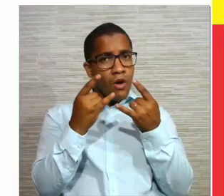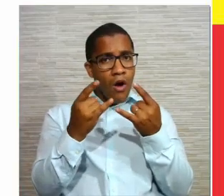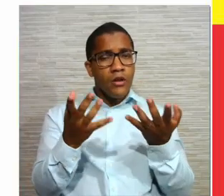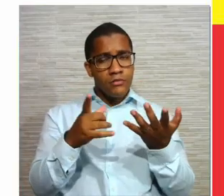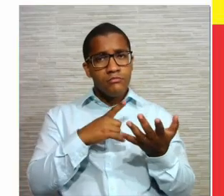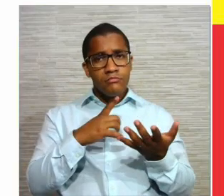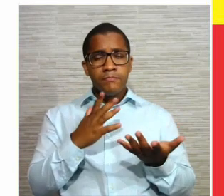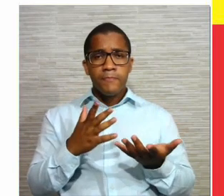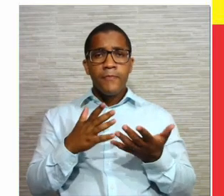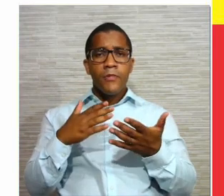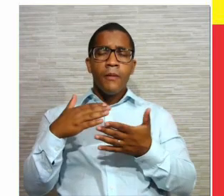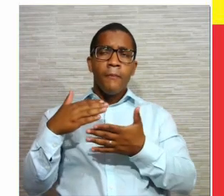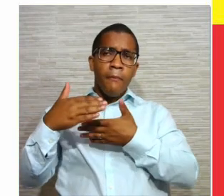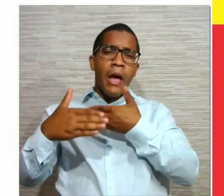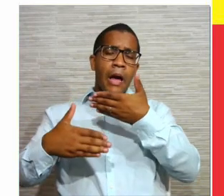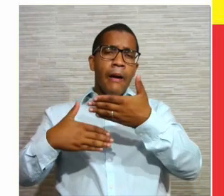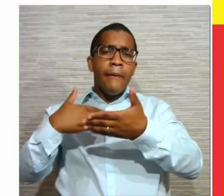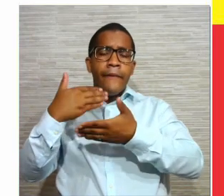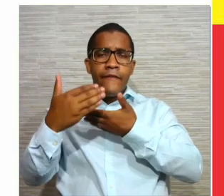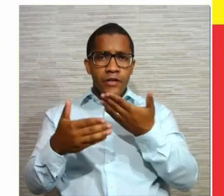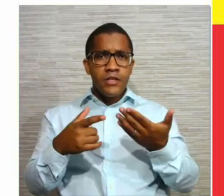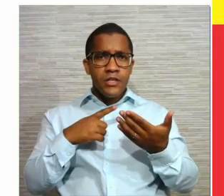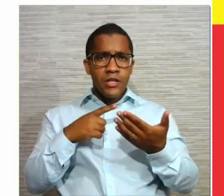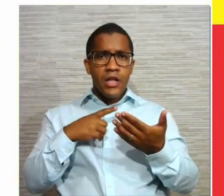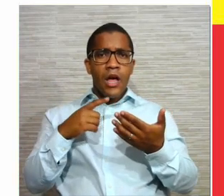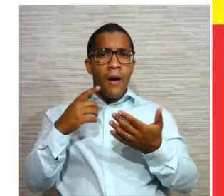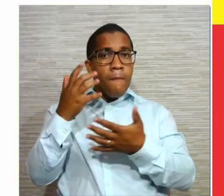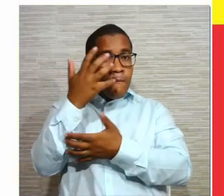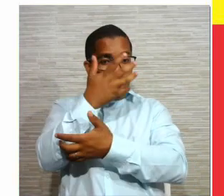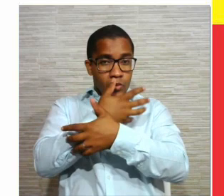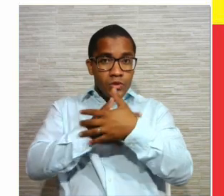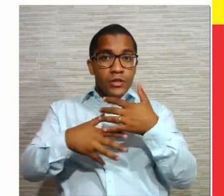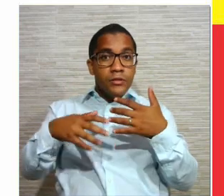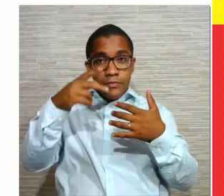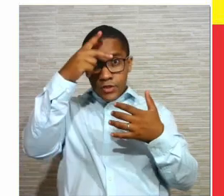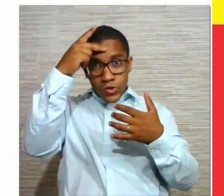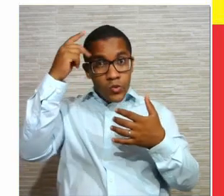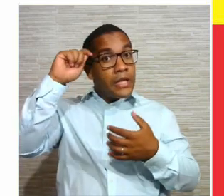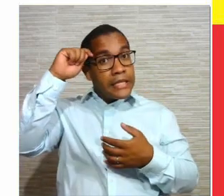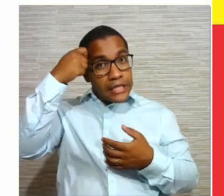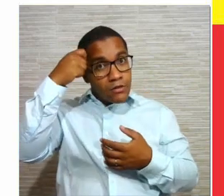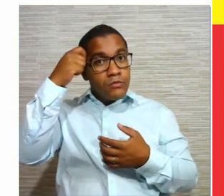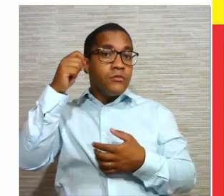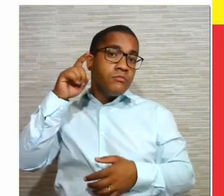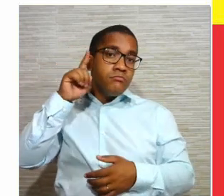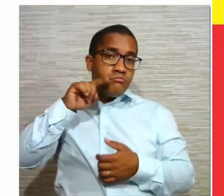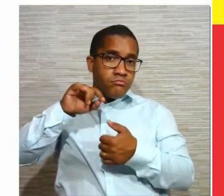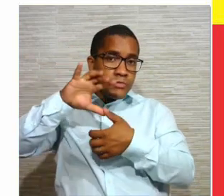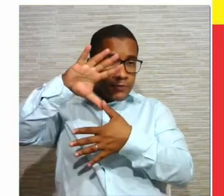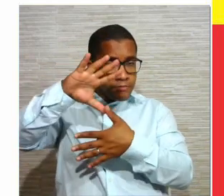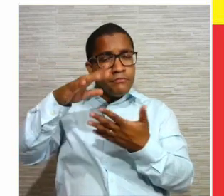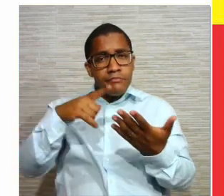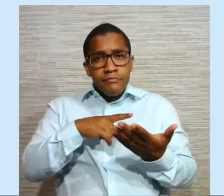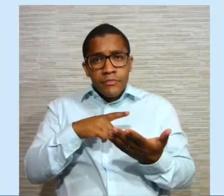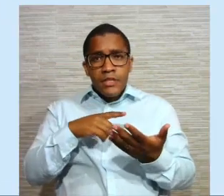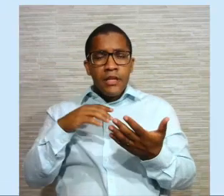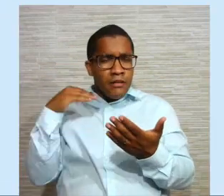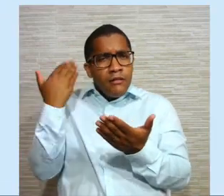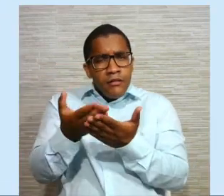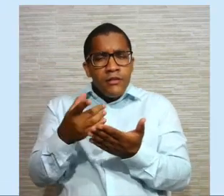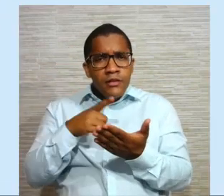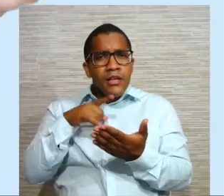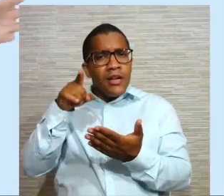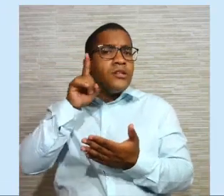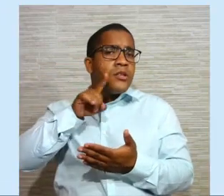estilo. Aí, mais propriamente, a música do negro americano, então é o núcleo. Então, ainda hoje tem no sul dos Estados